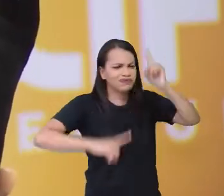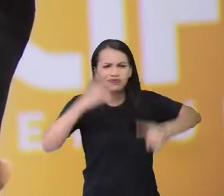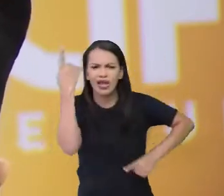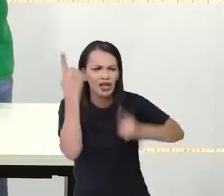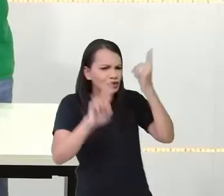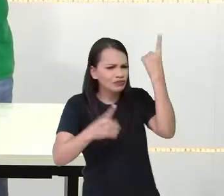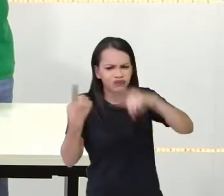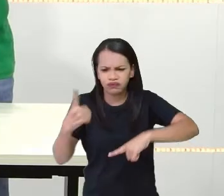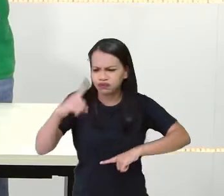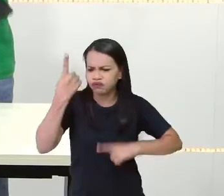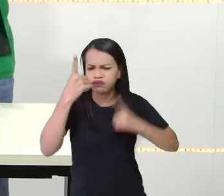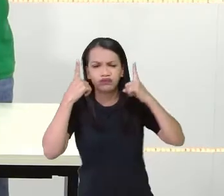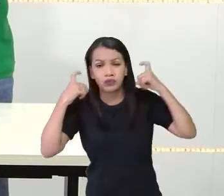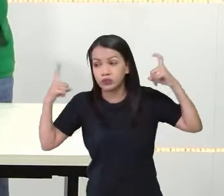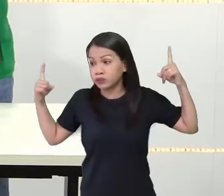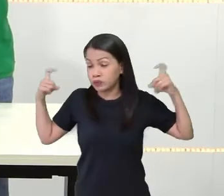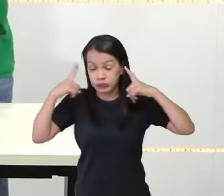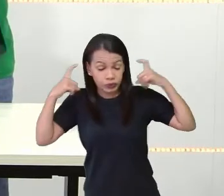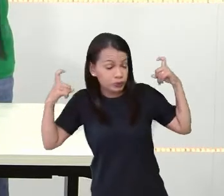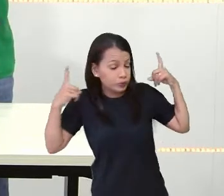Raios, trovões.